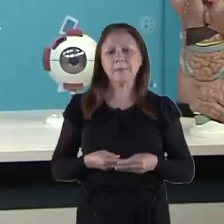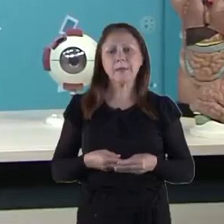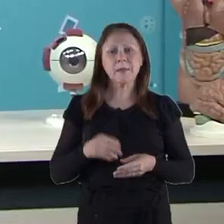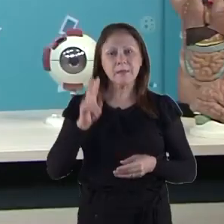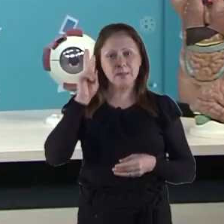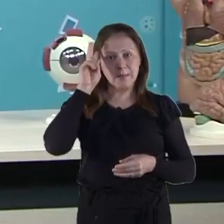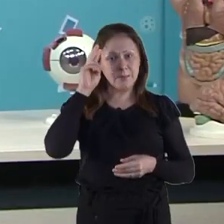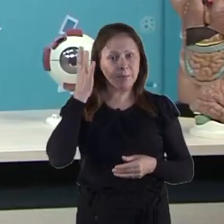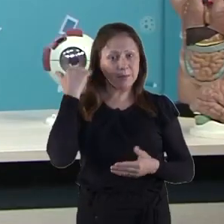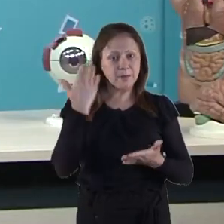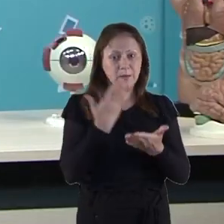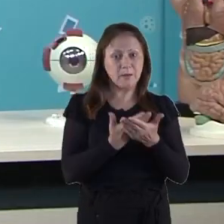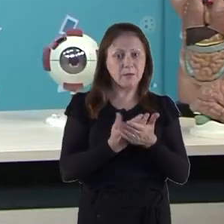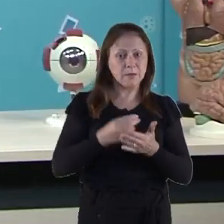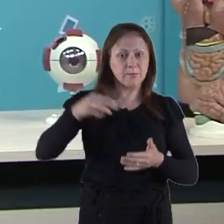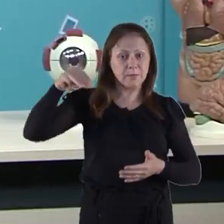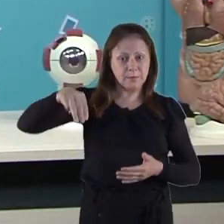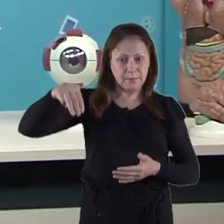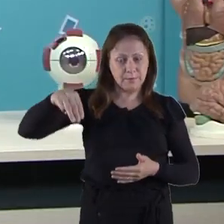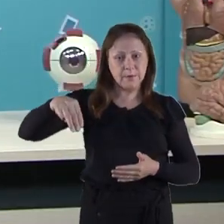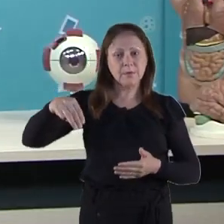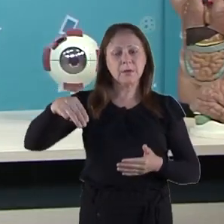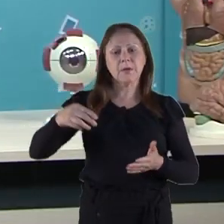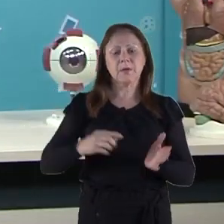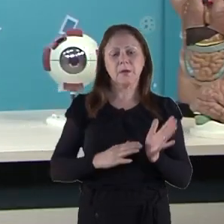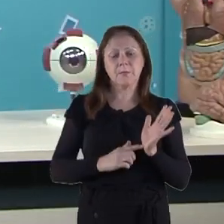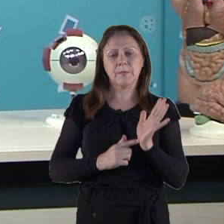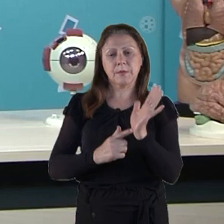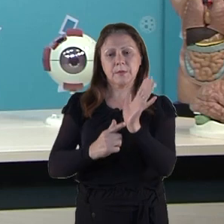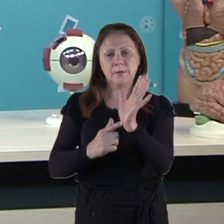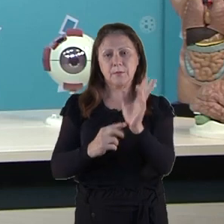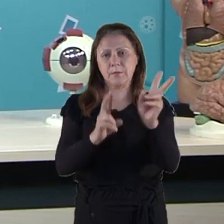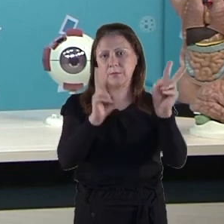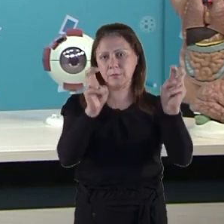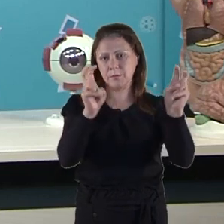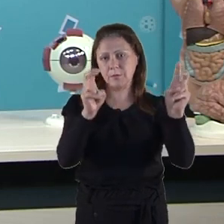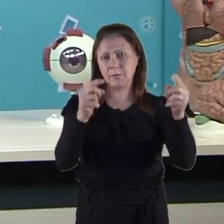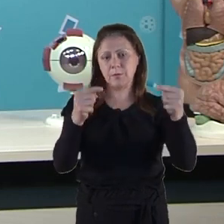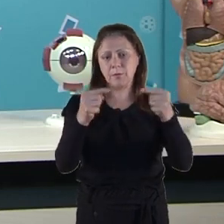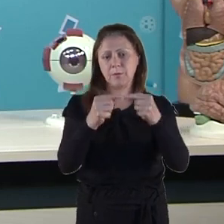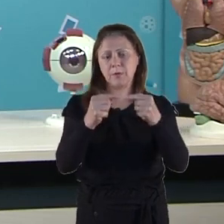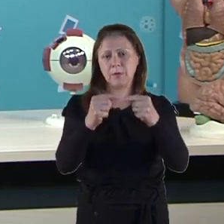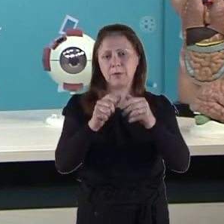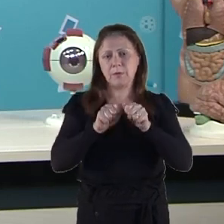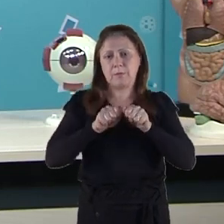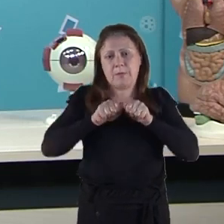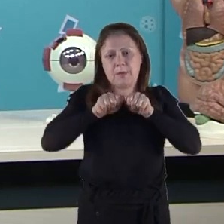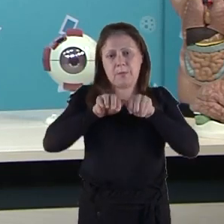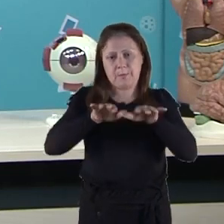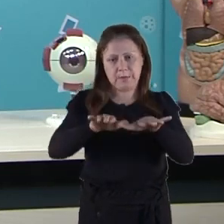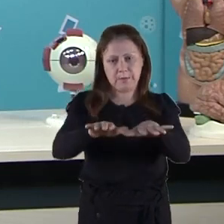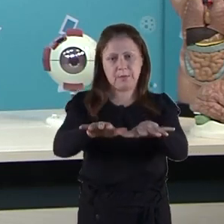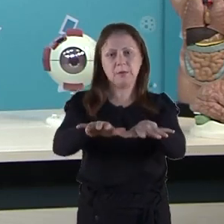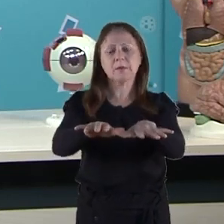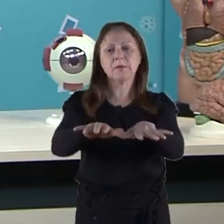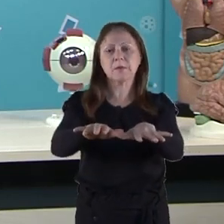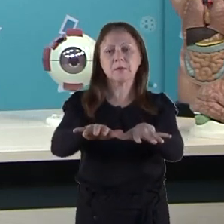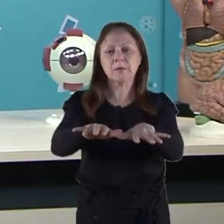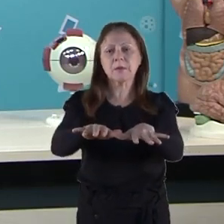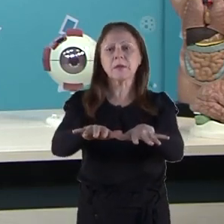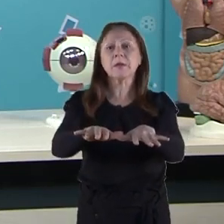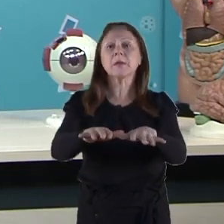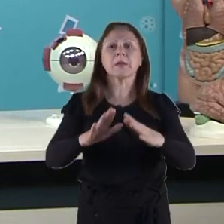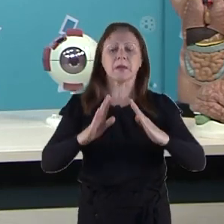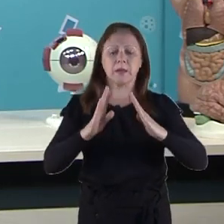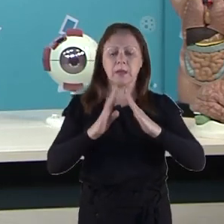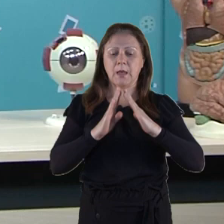Você deve lembrar que na aula de matemática, o professor trouxe para vocês alguns temas relacionados à pandemia que a gente está vivendo. A gente está produzindo